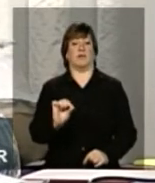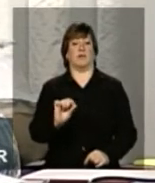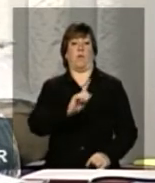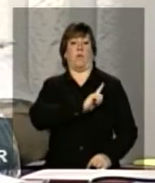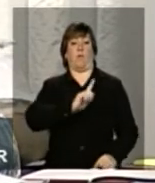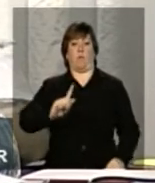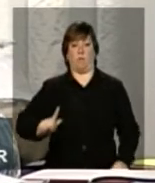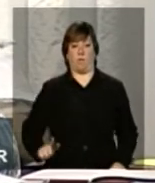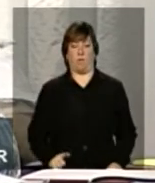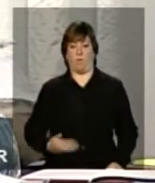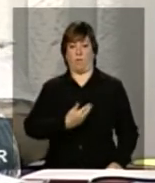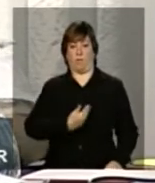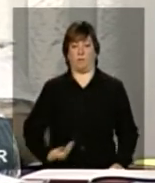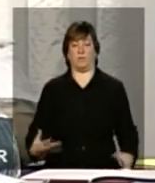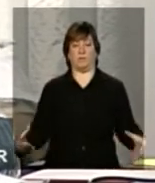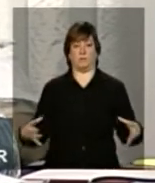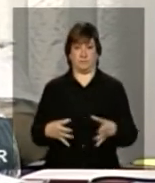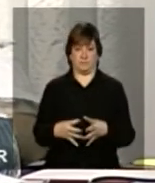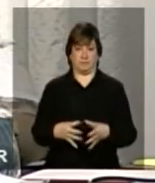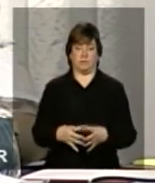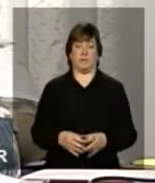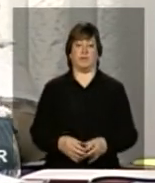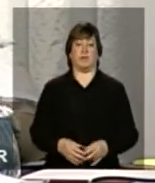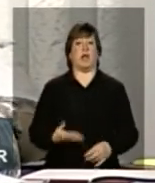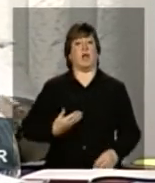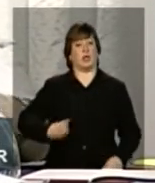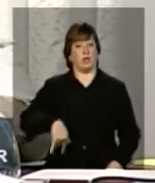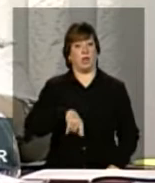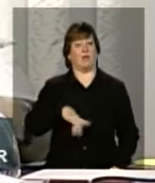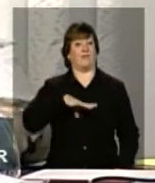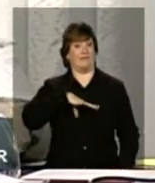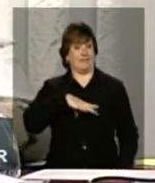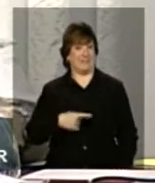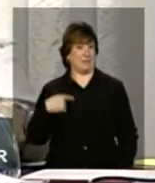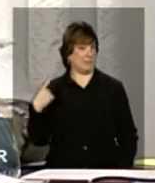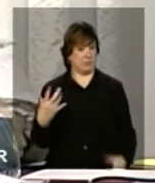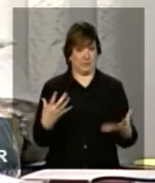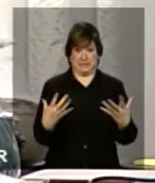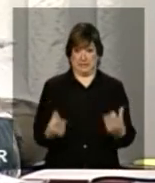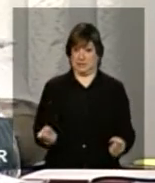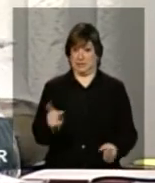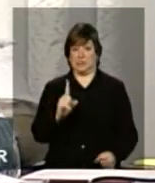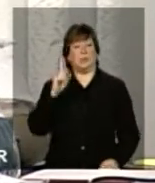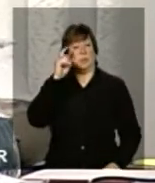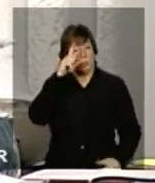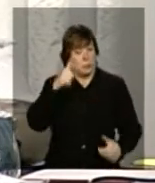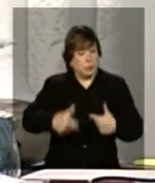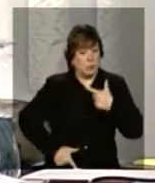governamentais. E isso nós enfrentamos uma resistência grande,